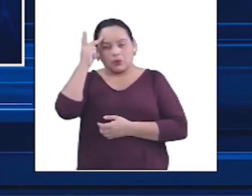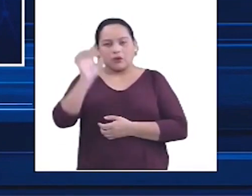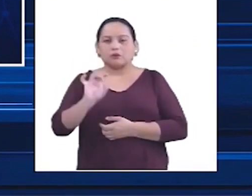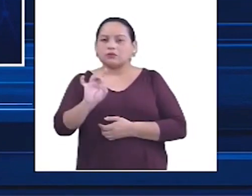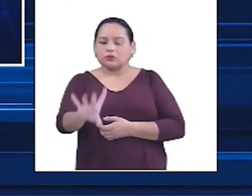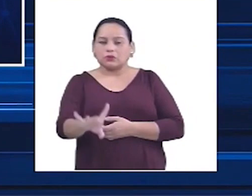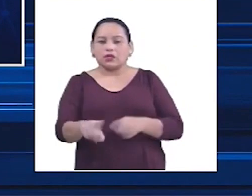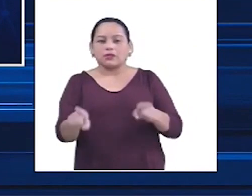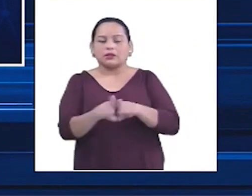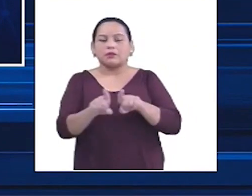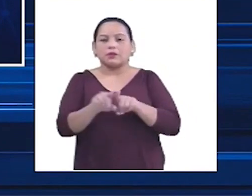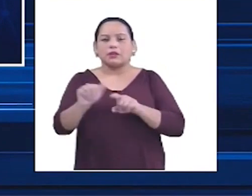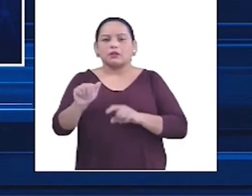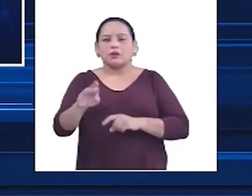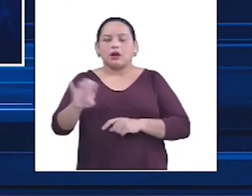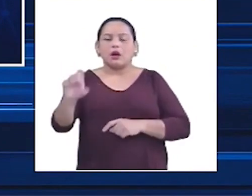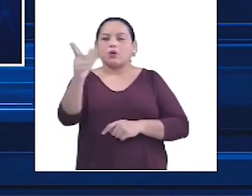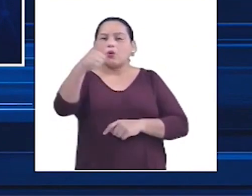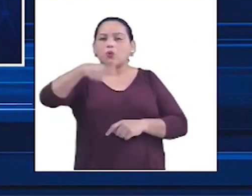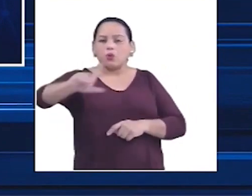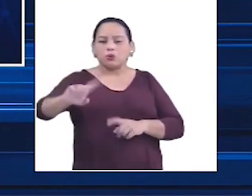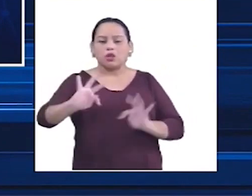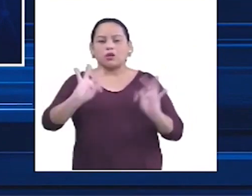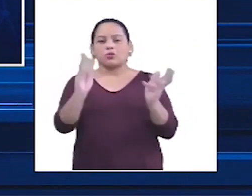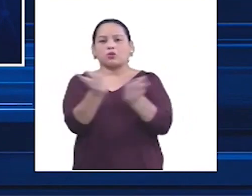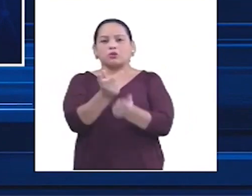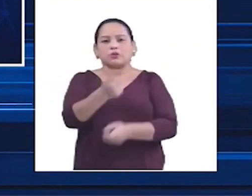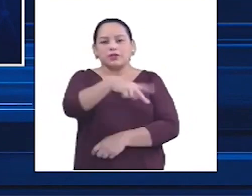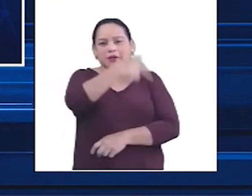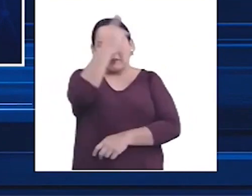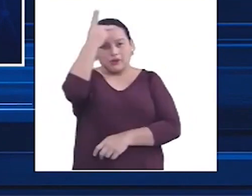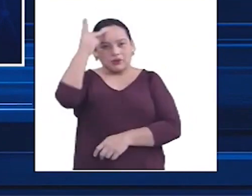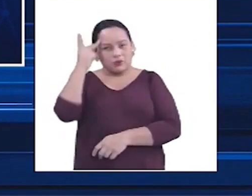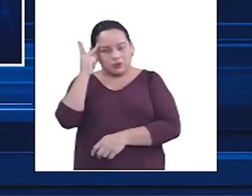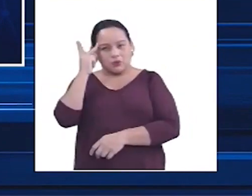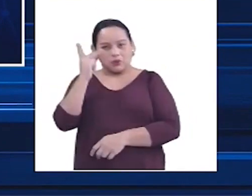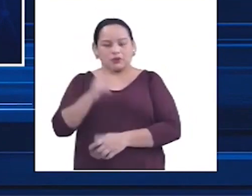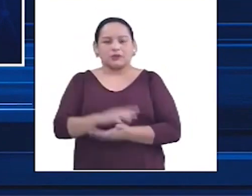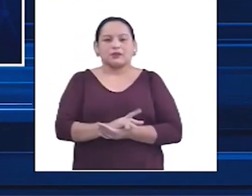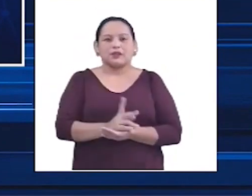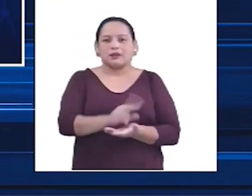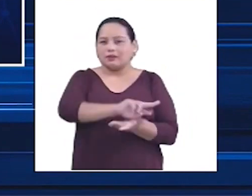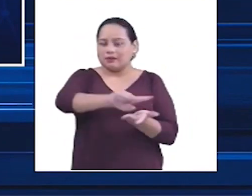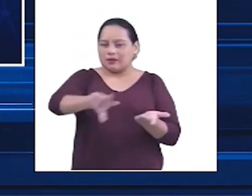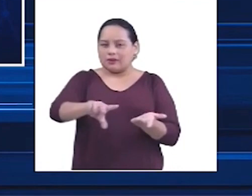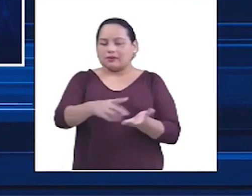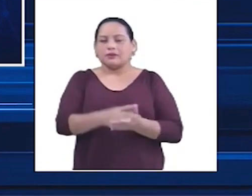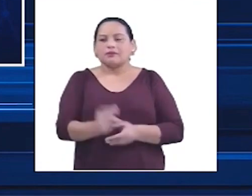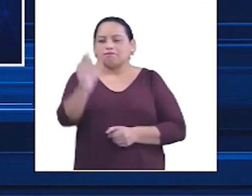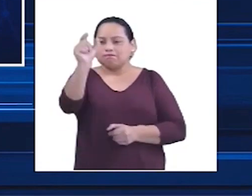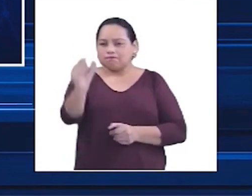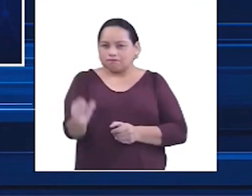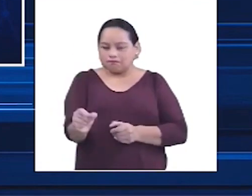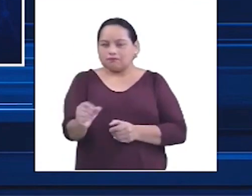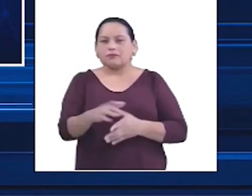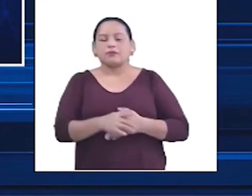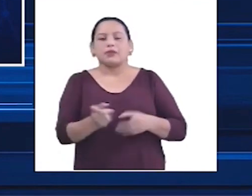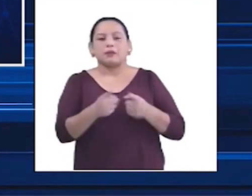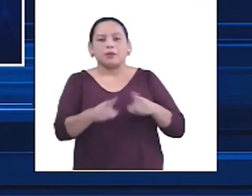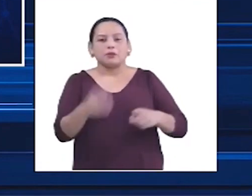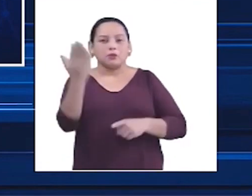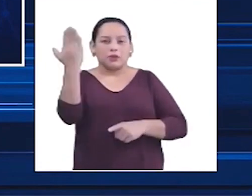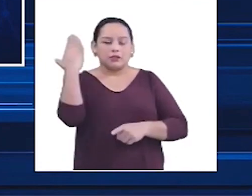né? E o are com todas as outras pessoas, né? Quando relacionado aí ao sujeito. Já no passado, nós temos só